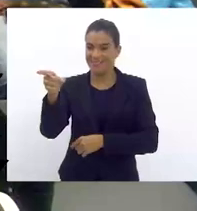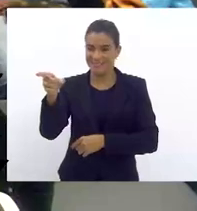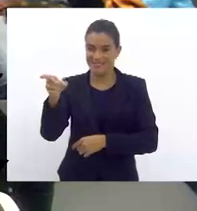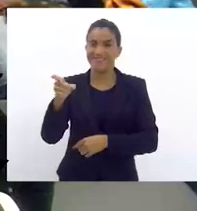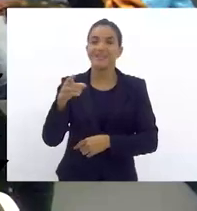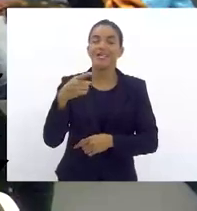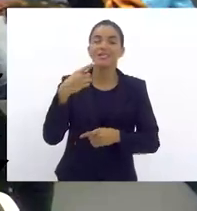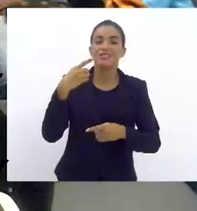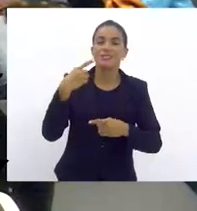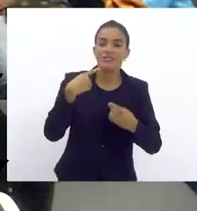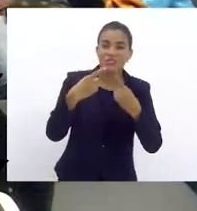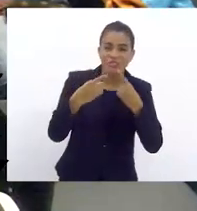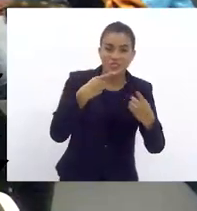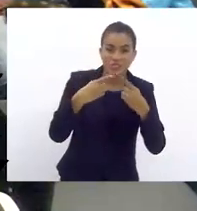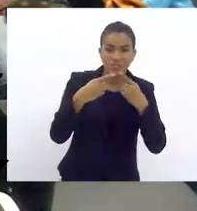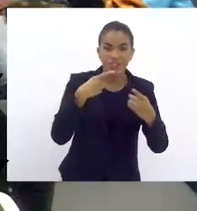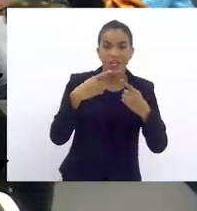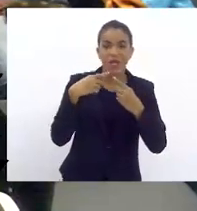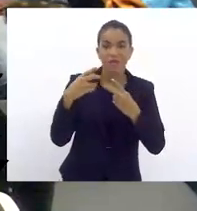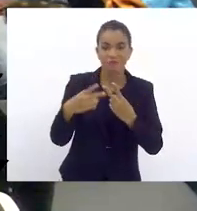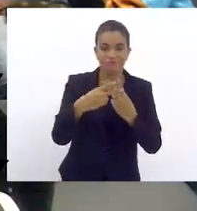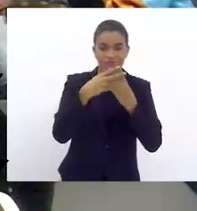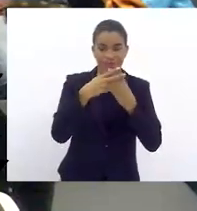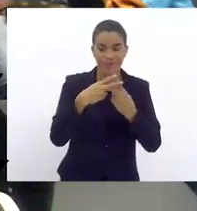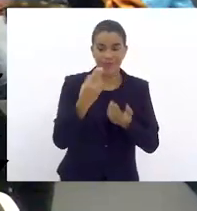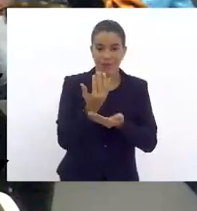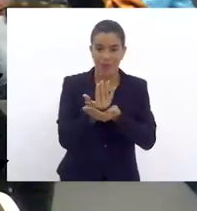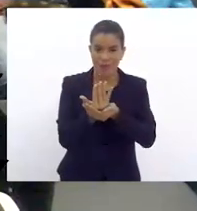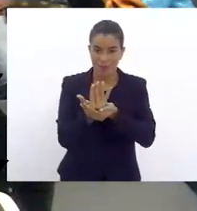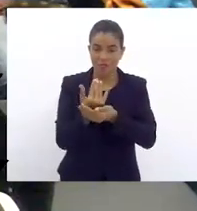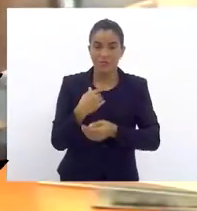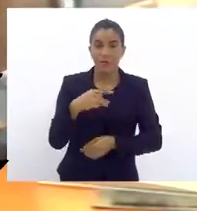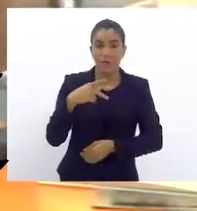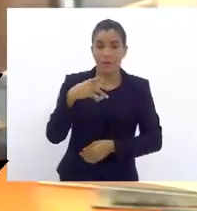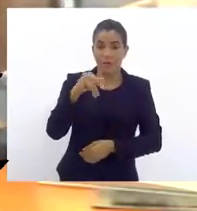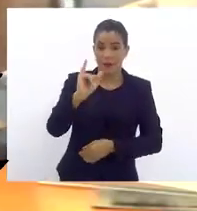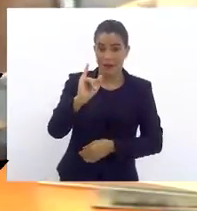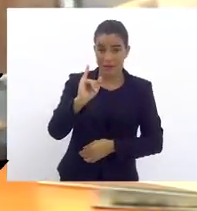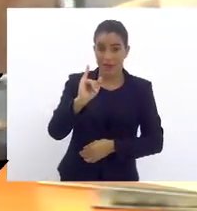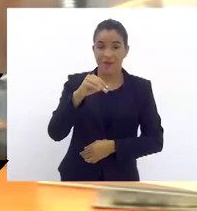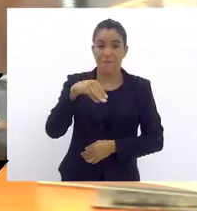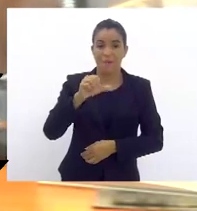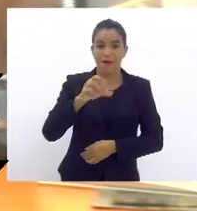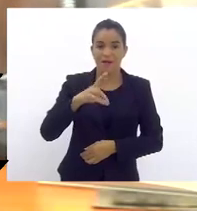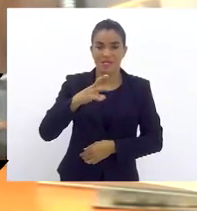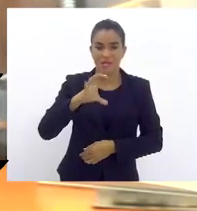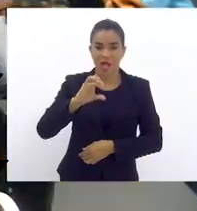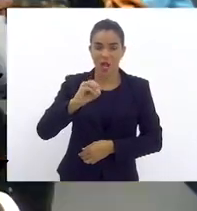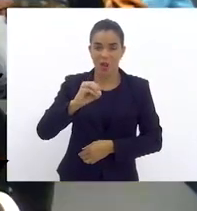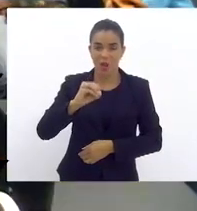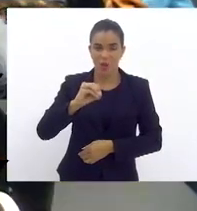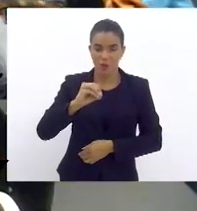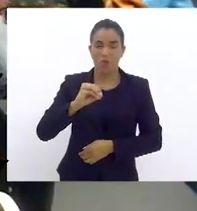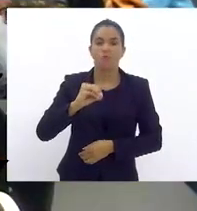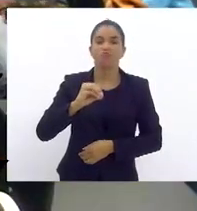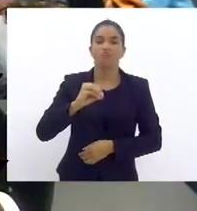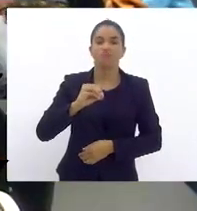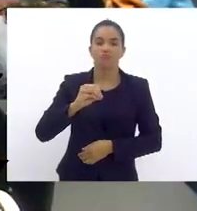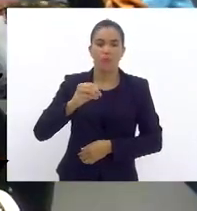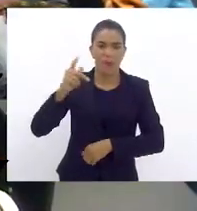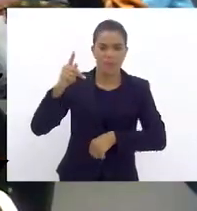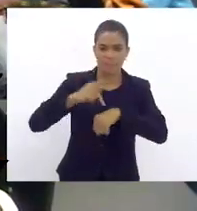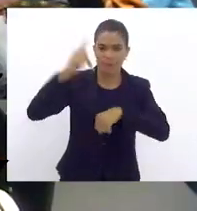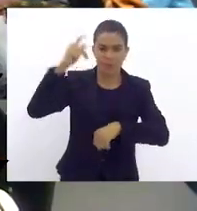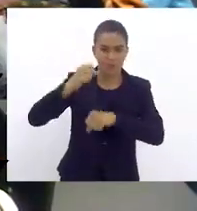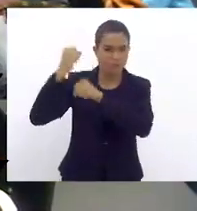diálogos do cárcere da UERJ pai Marcelo de Xangô que é presidente estadual